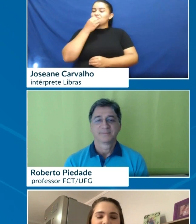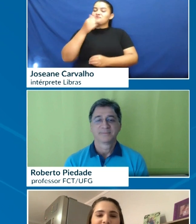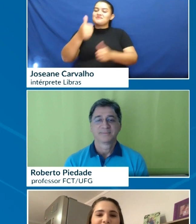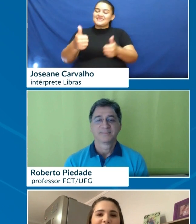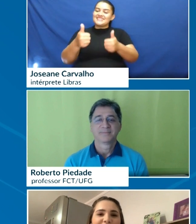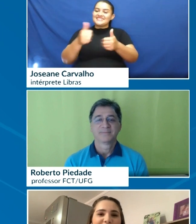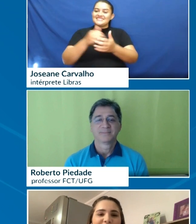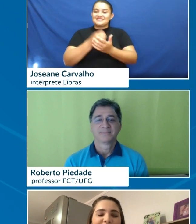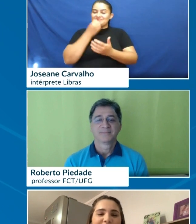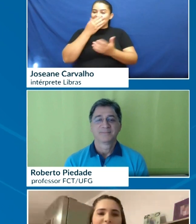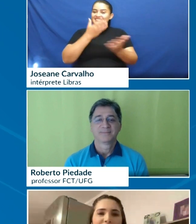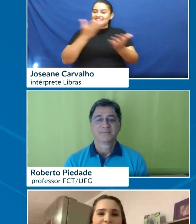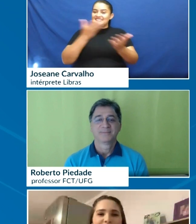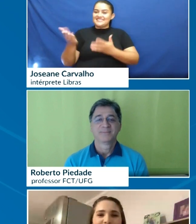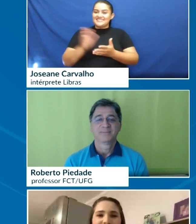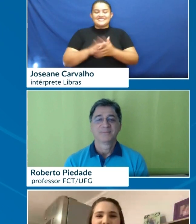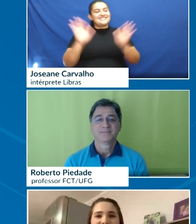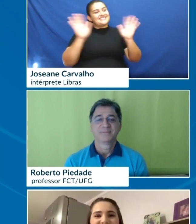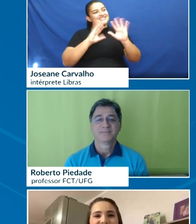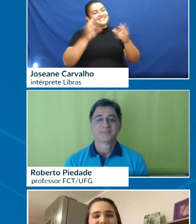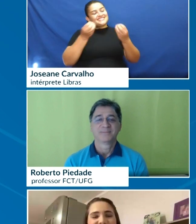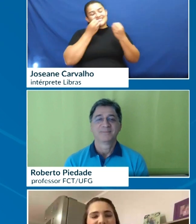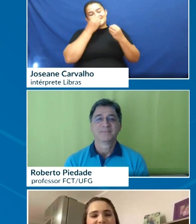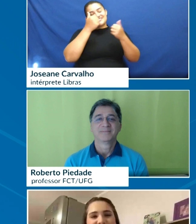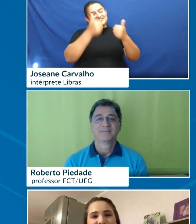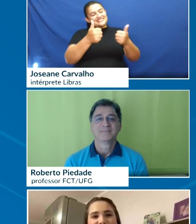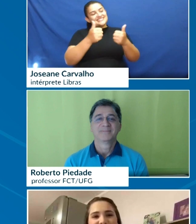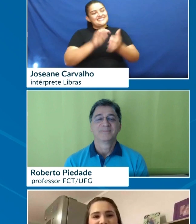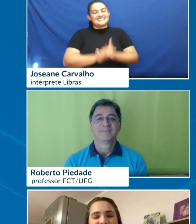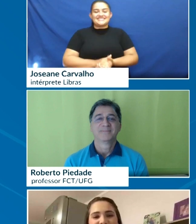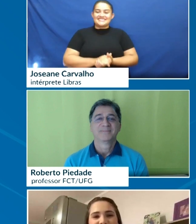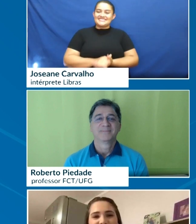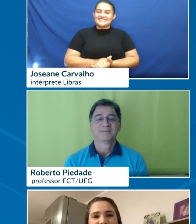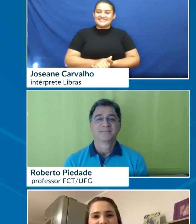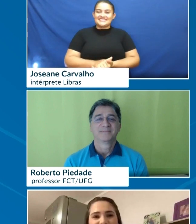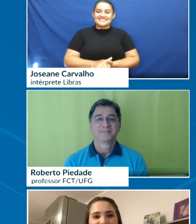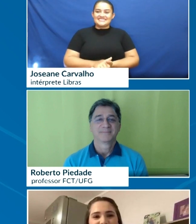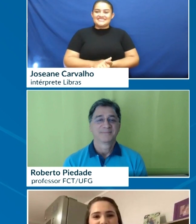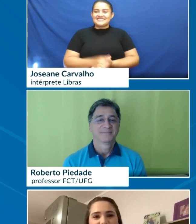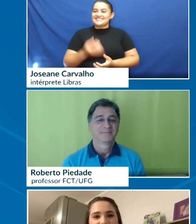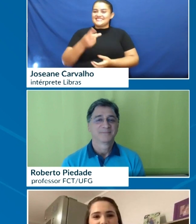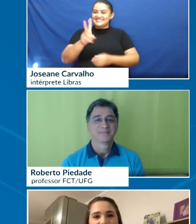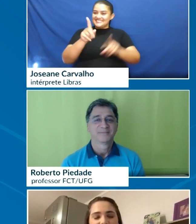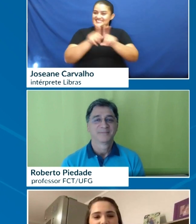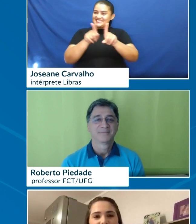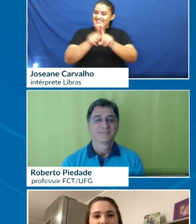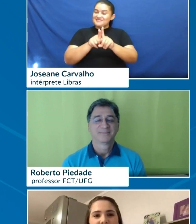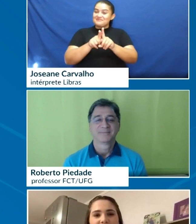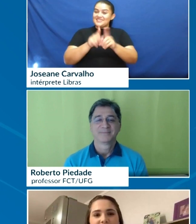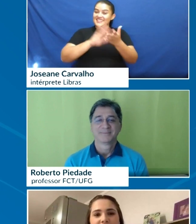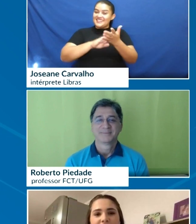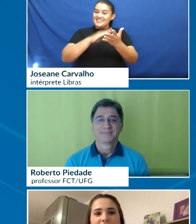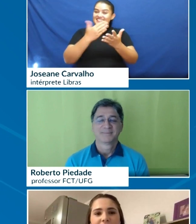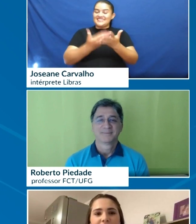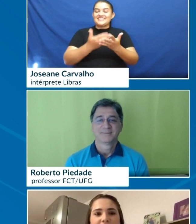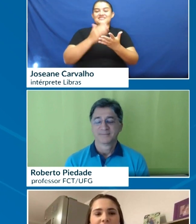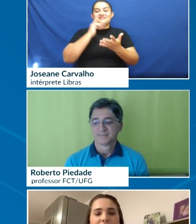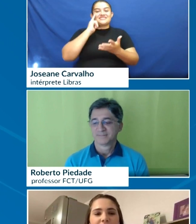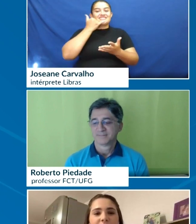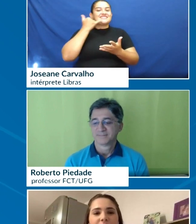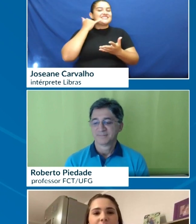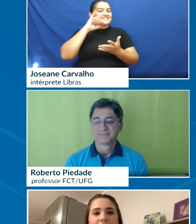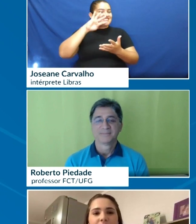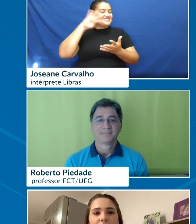bem-vinda. Oi, tudo ótimo, muito obrigada. Continua também aqui com a gente a Josiane Carvalho, que está fazendo